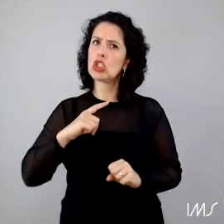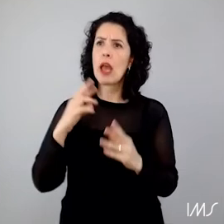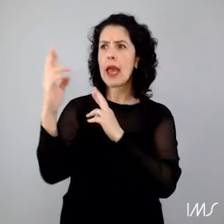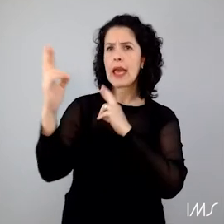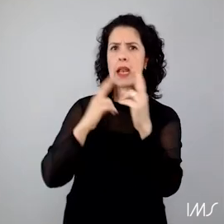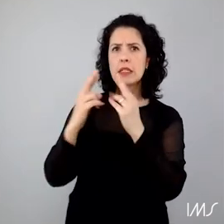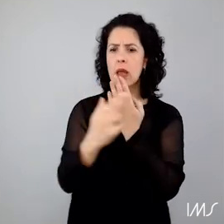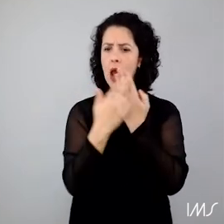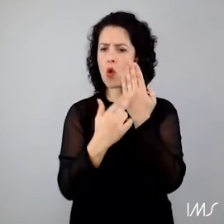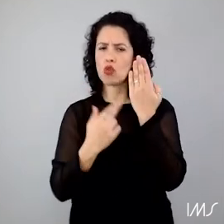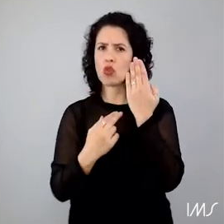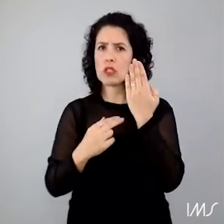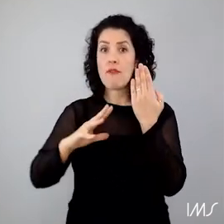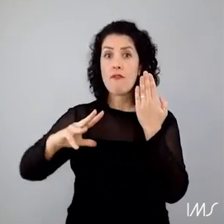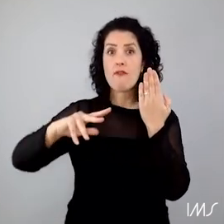foi pesquisado